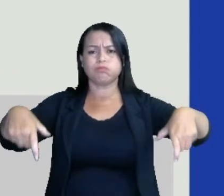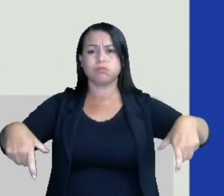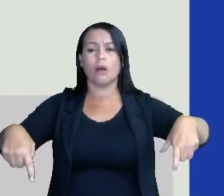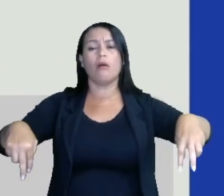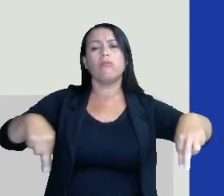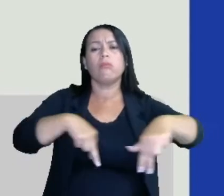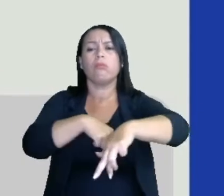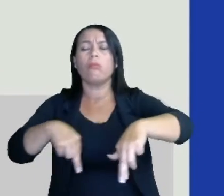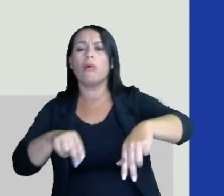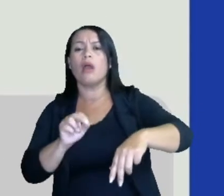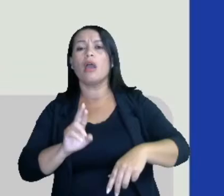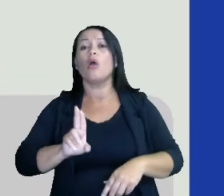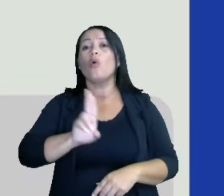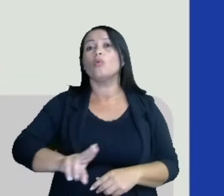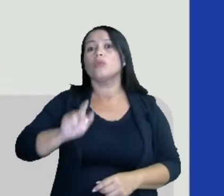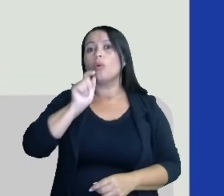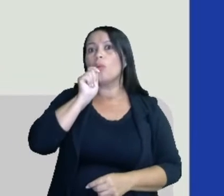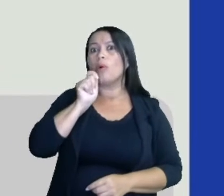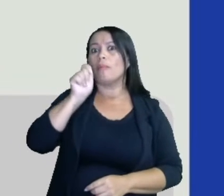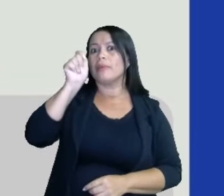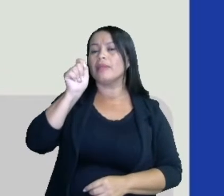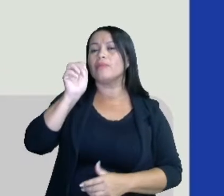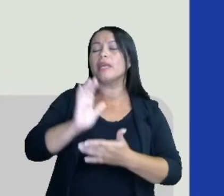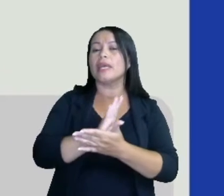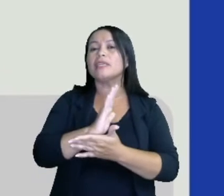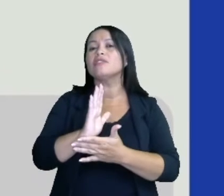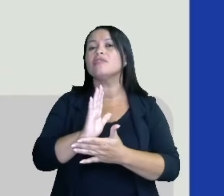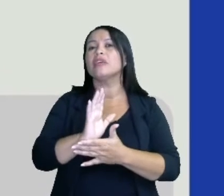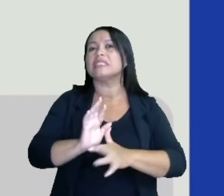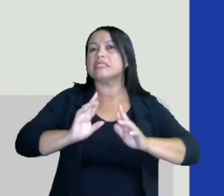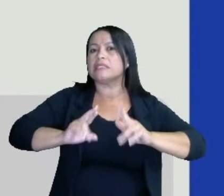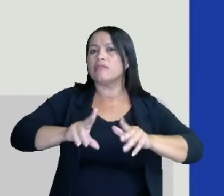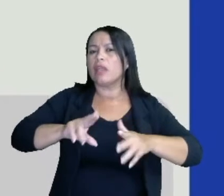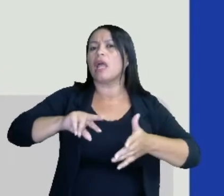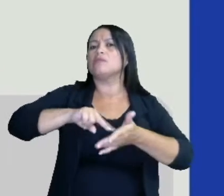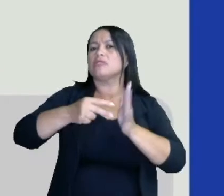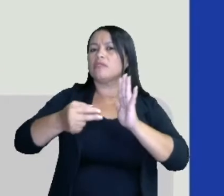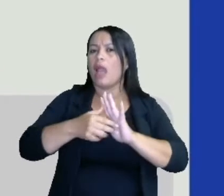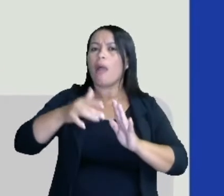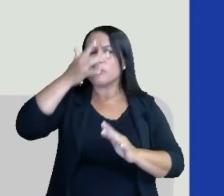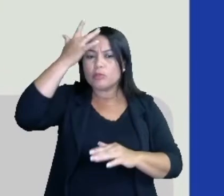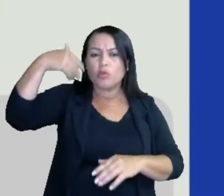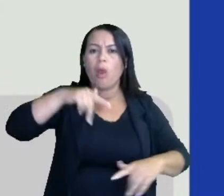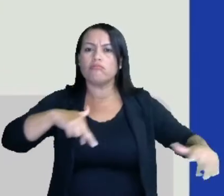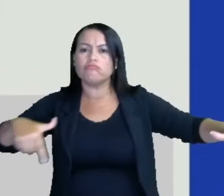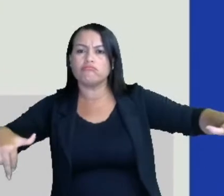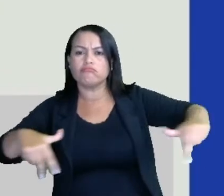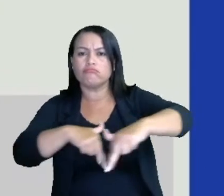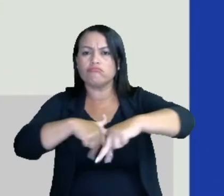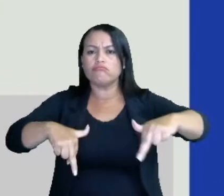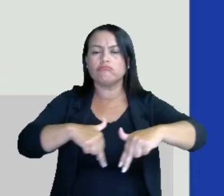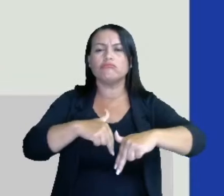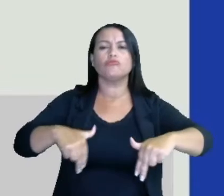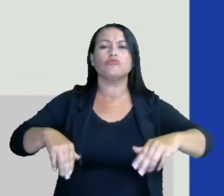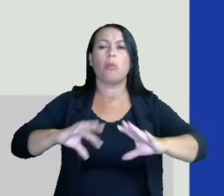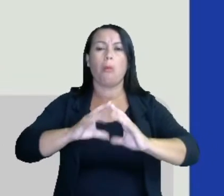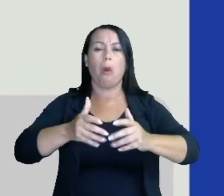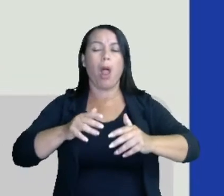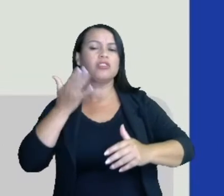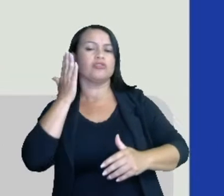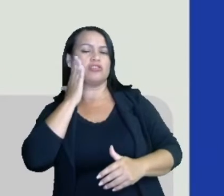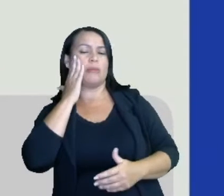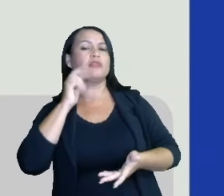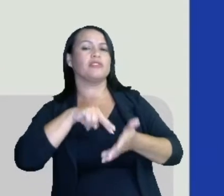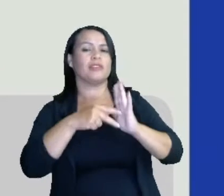usa em tons diferentes para indicar lá algum significado para os jogadores. Temos aqui